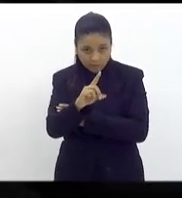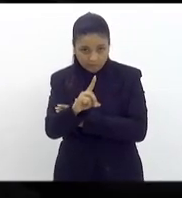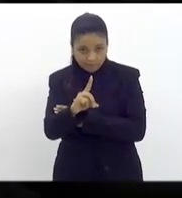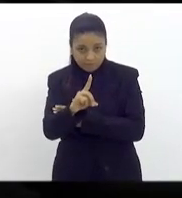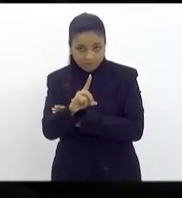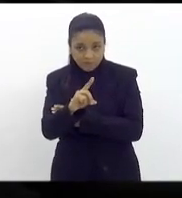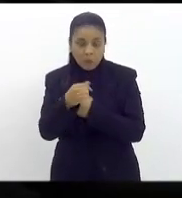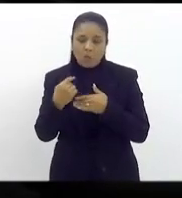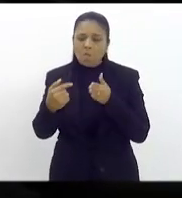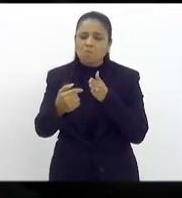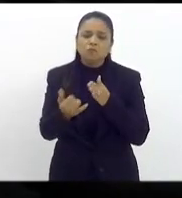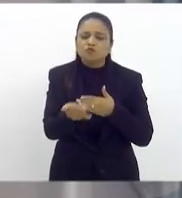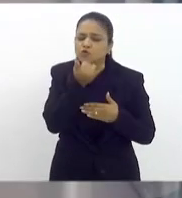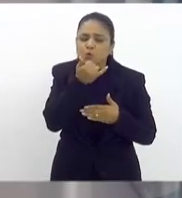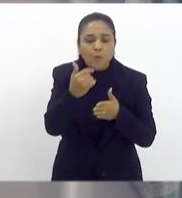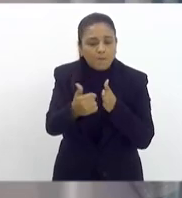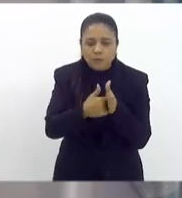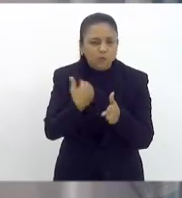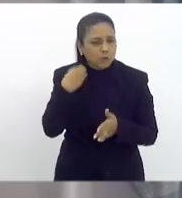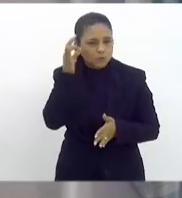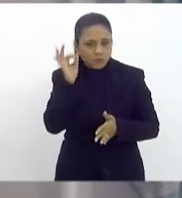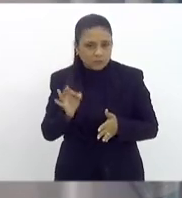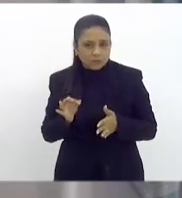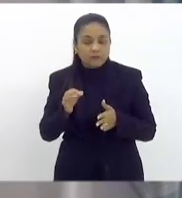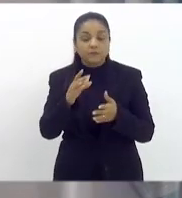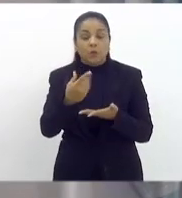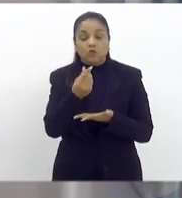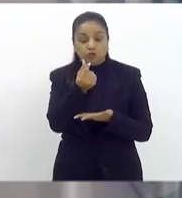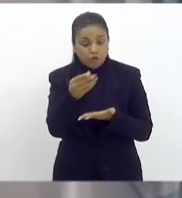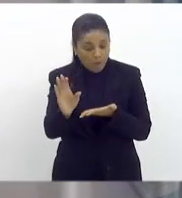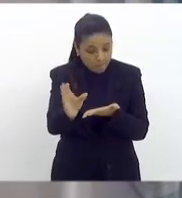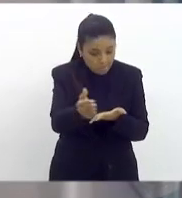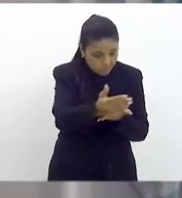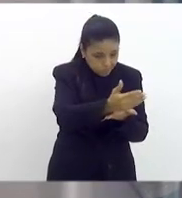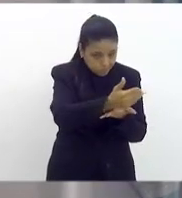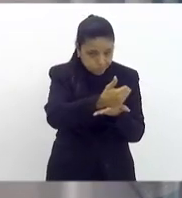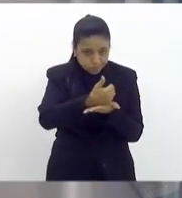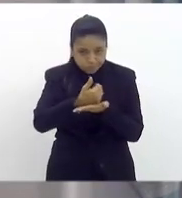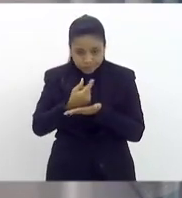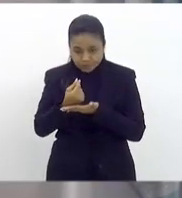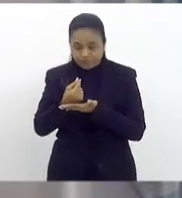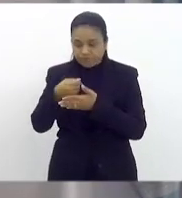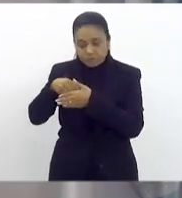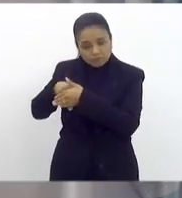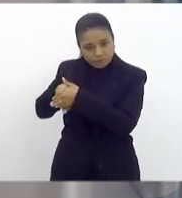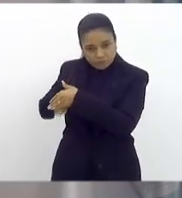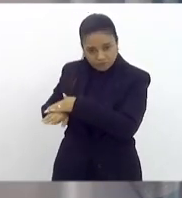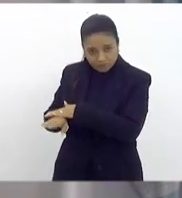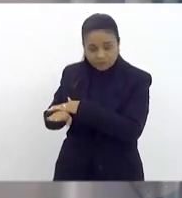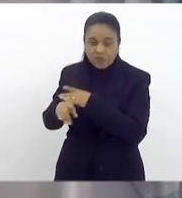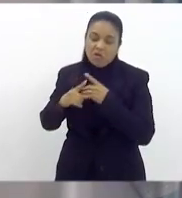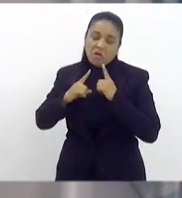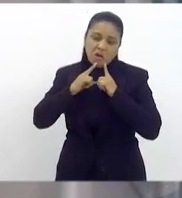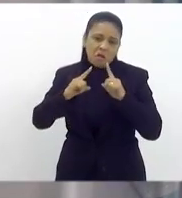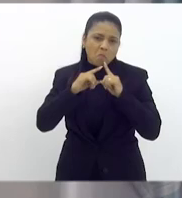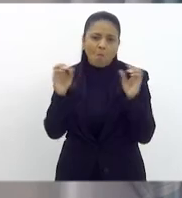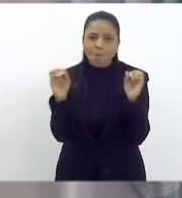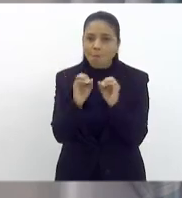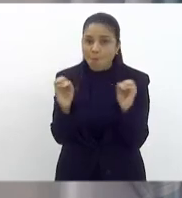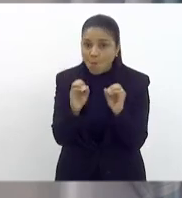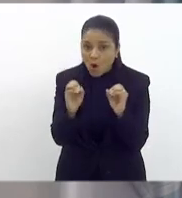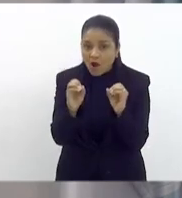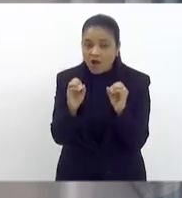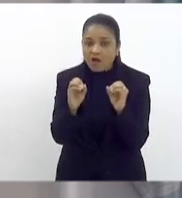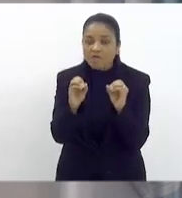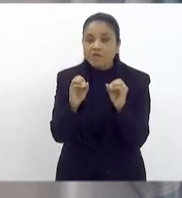Desculpa, eu não entendi a pergunta. Esse dinheiro foi arrecadado do não reclamado, não associado, ele fica